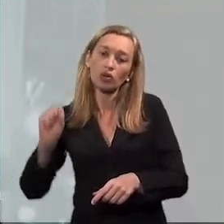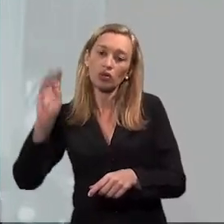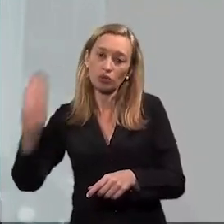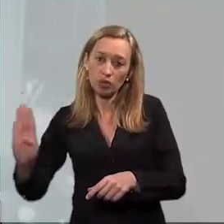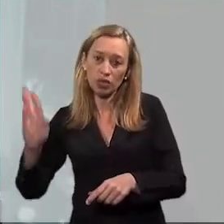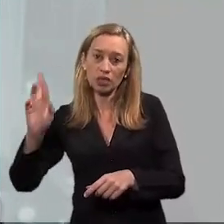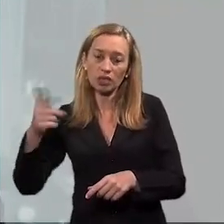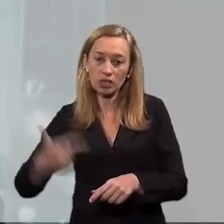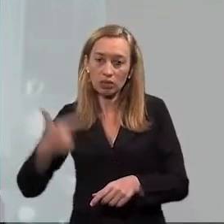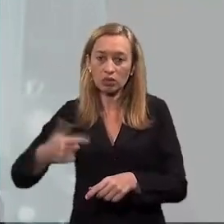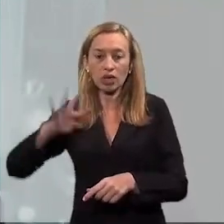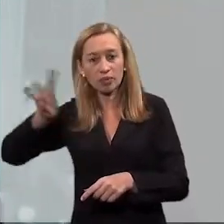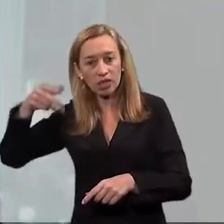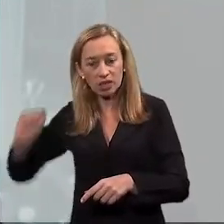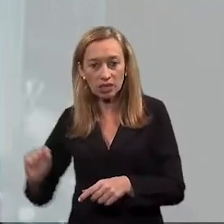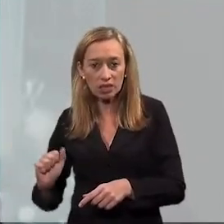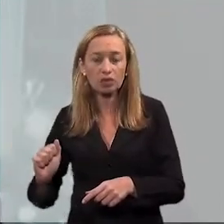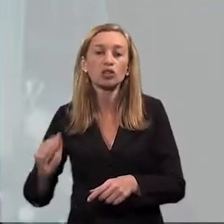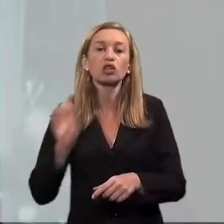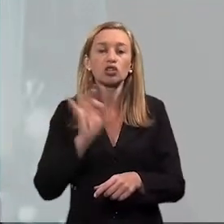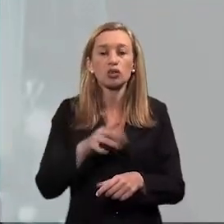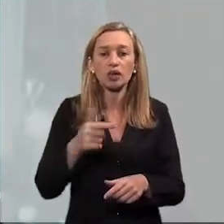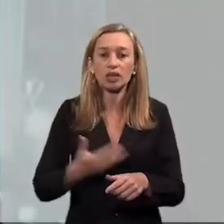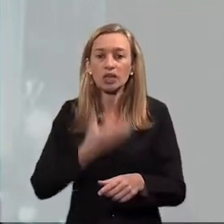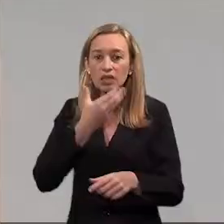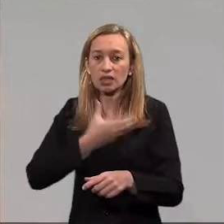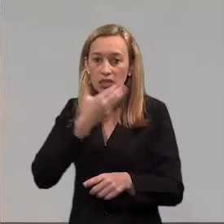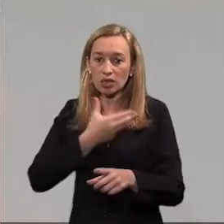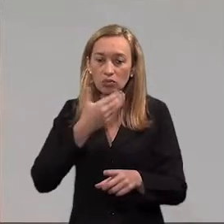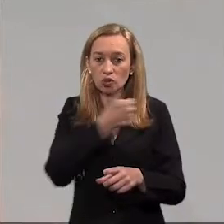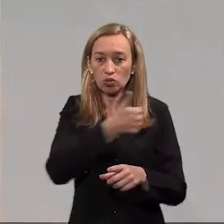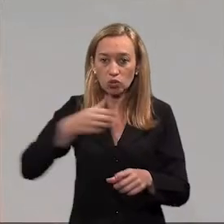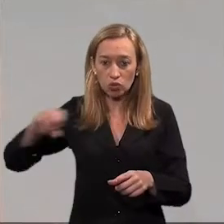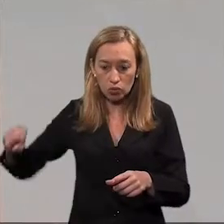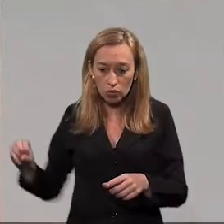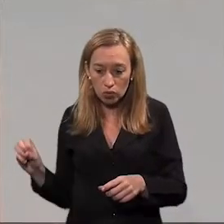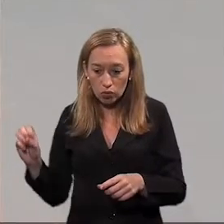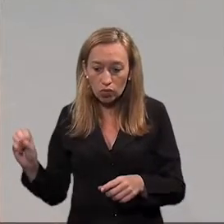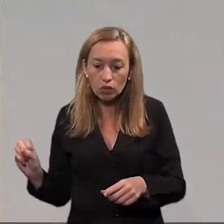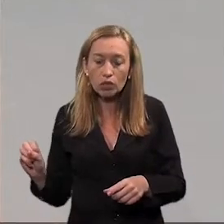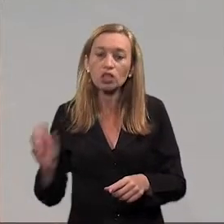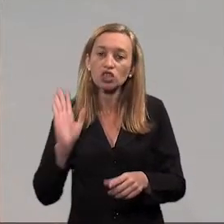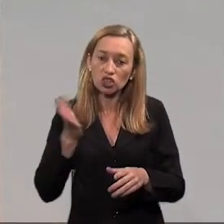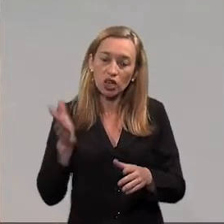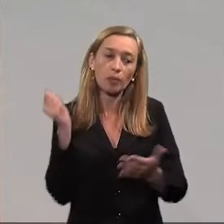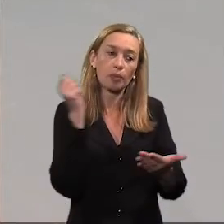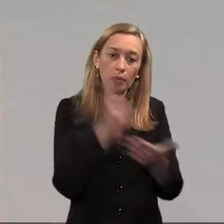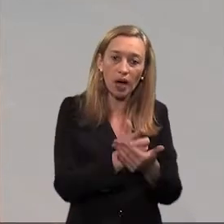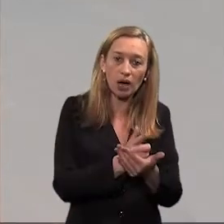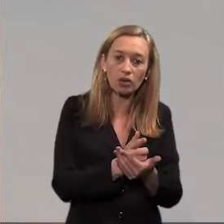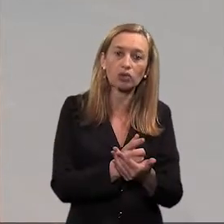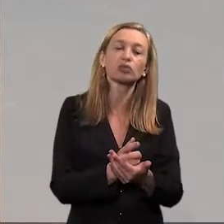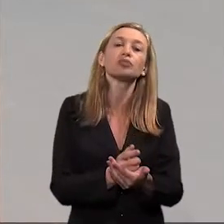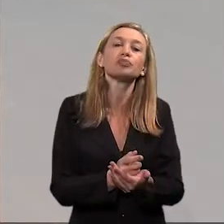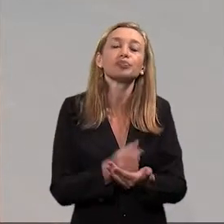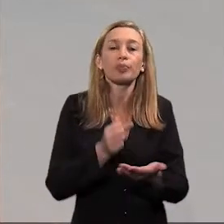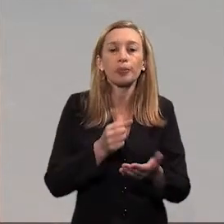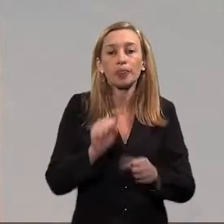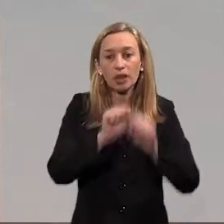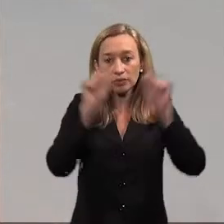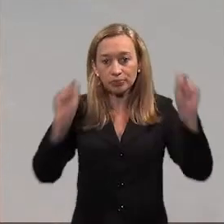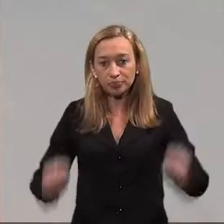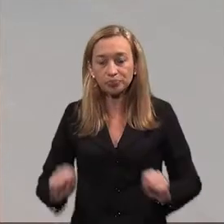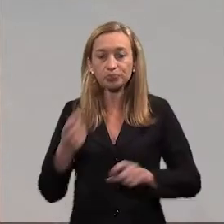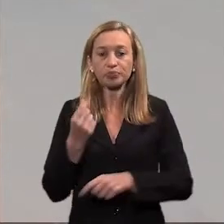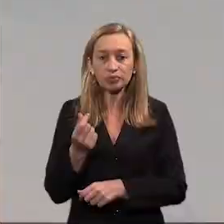segunda captação. Só até dezembro de 2018 já foram pagos aqui, segundo o Sistema Financeiro